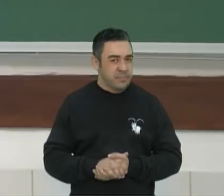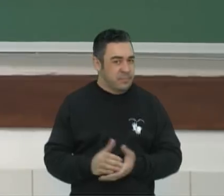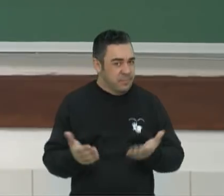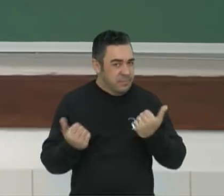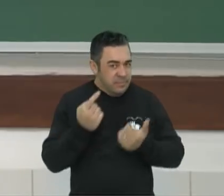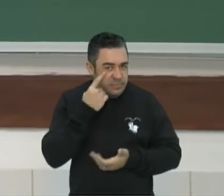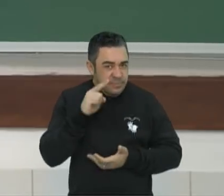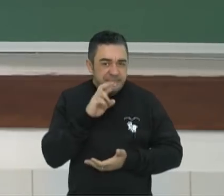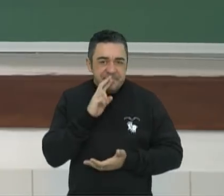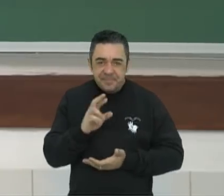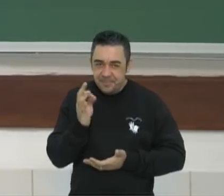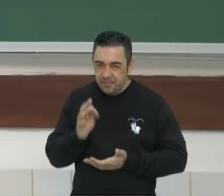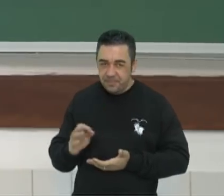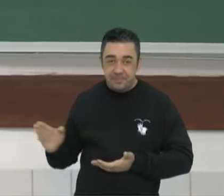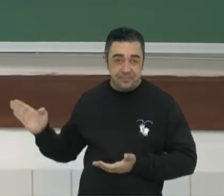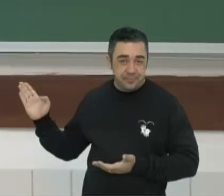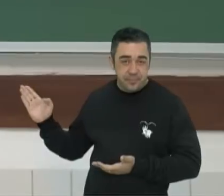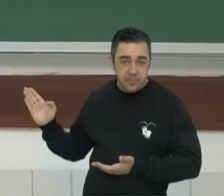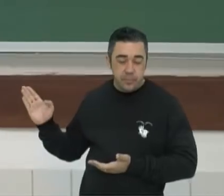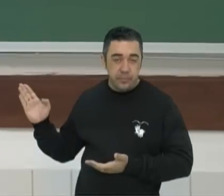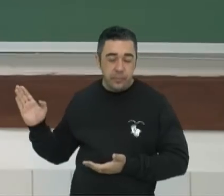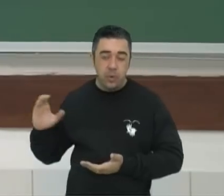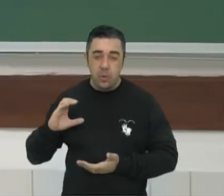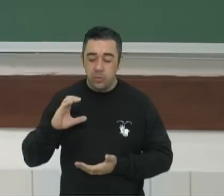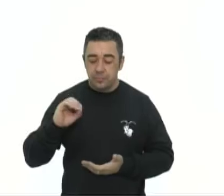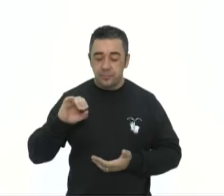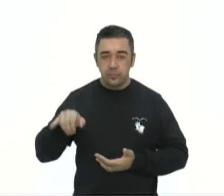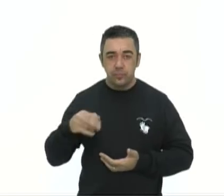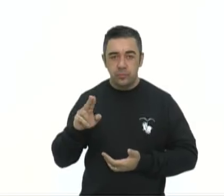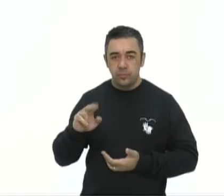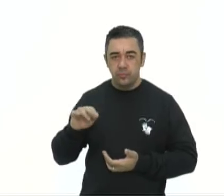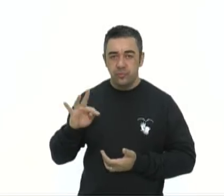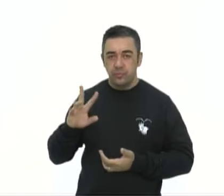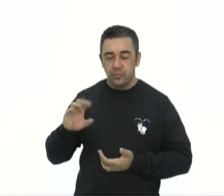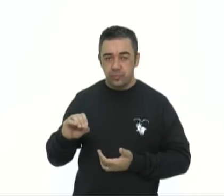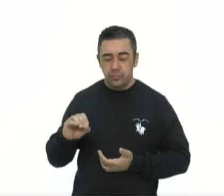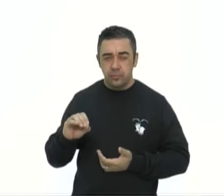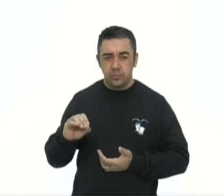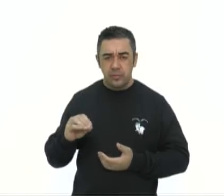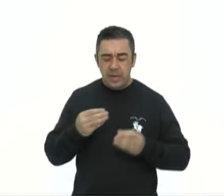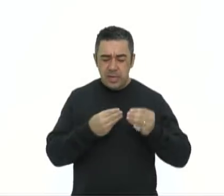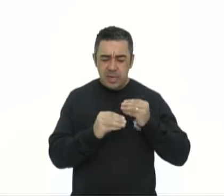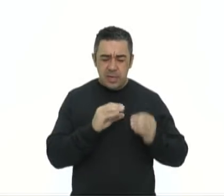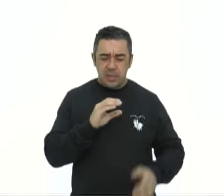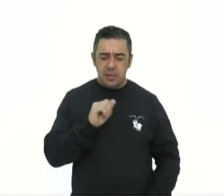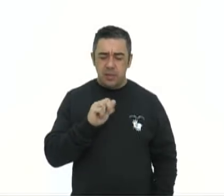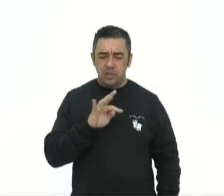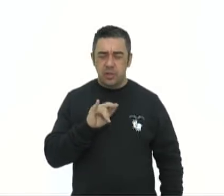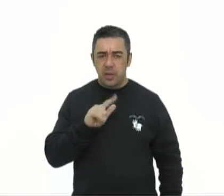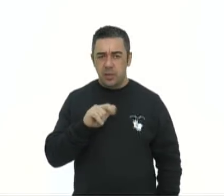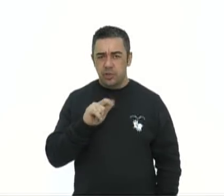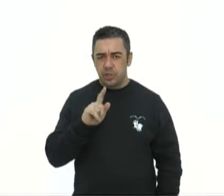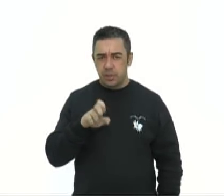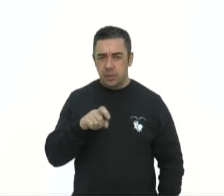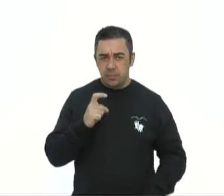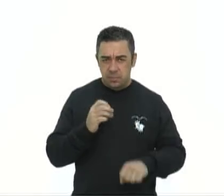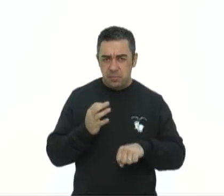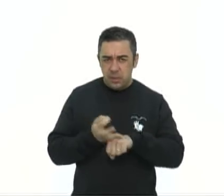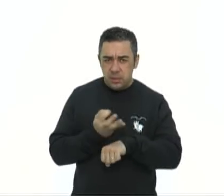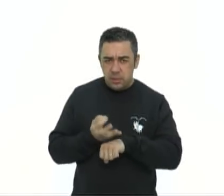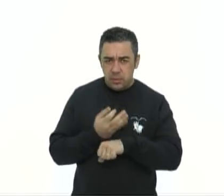Vamos lá então, pessoal. Com relação ao tecido conjuntivo, então, tá? A cartilagem é o mais resistente dos tecidos do